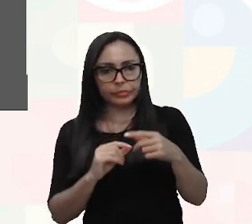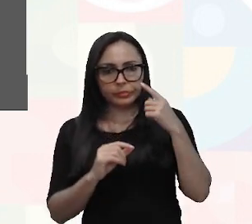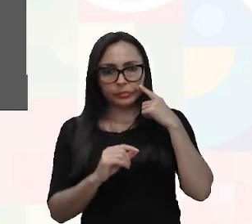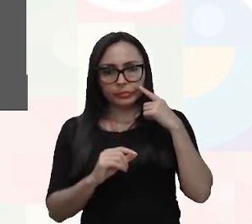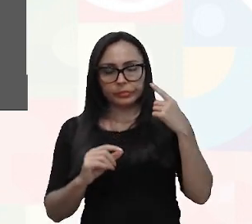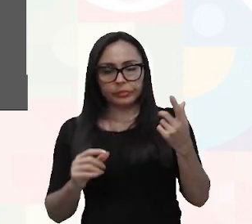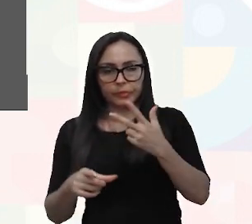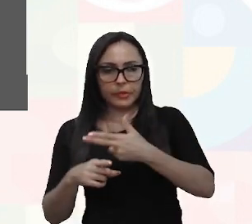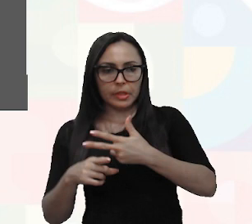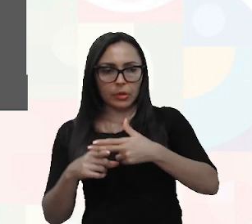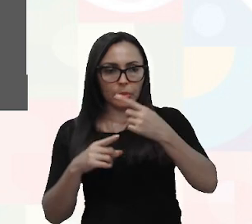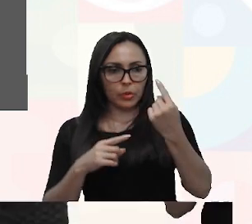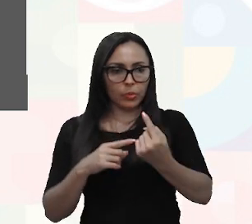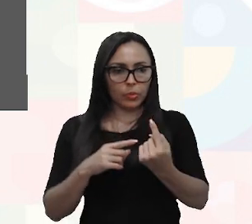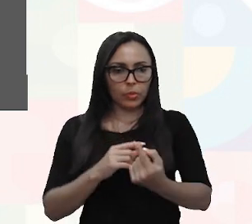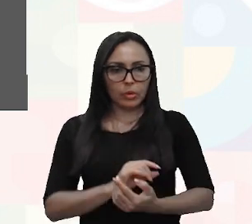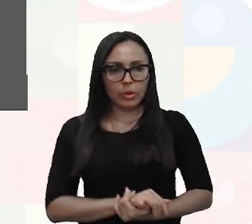1.